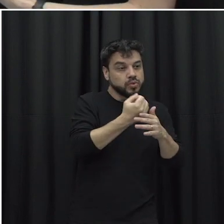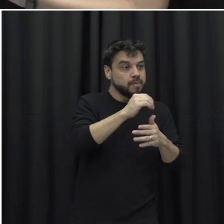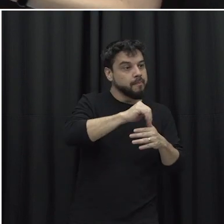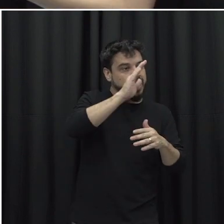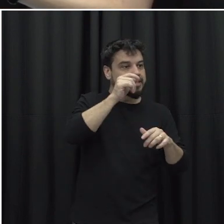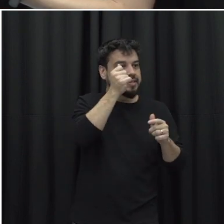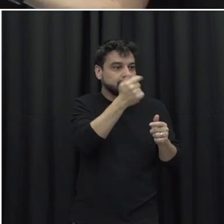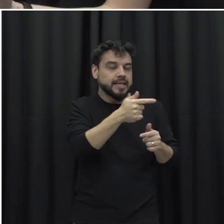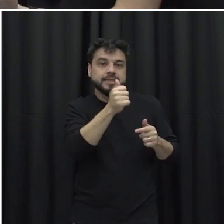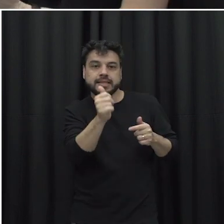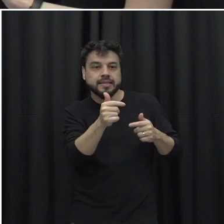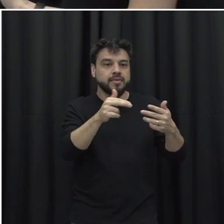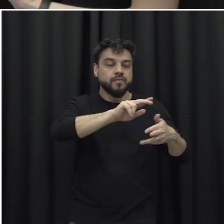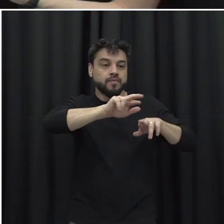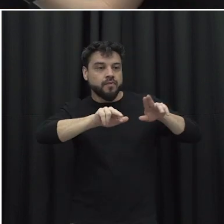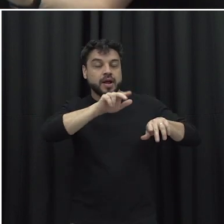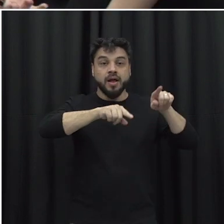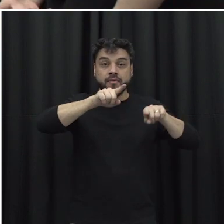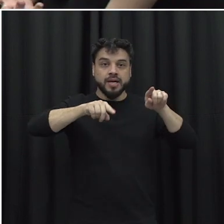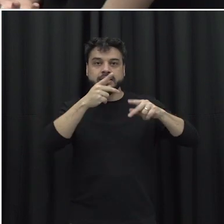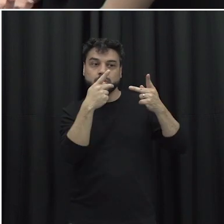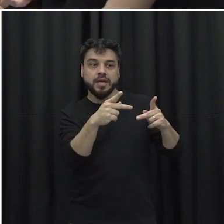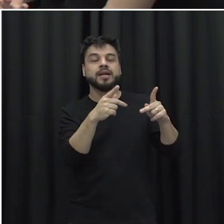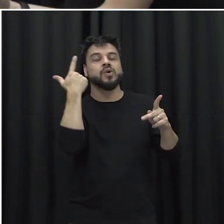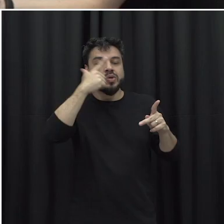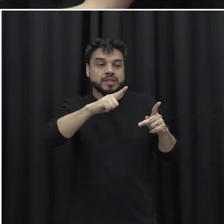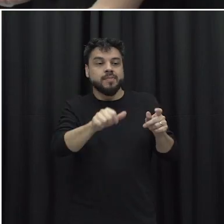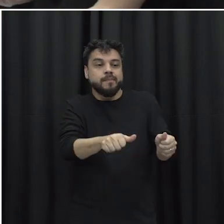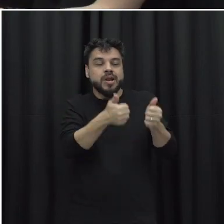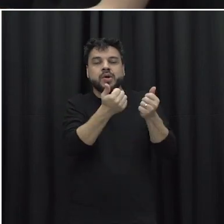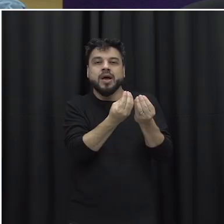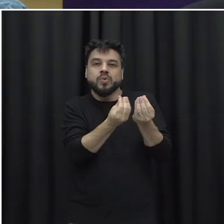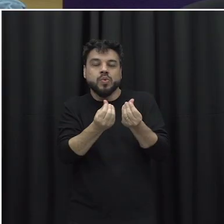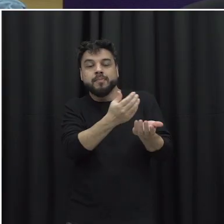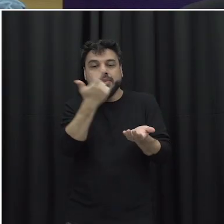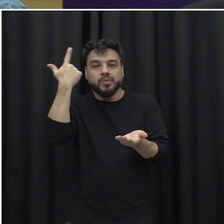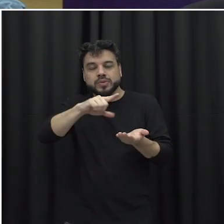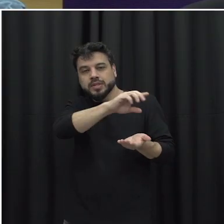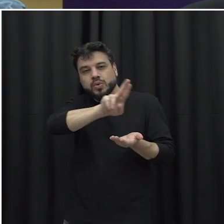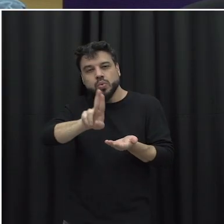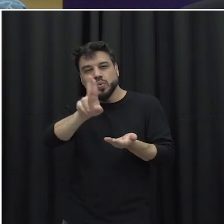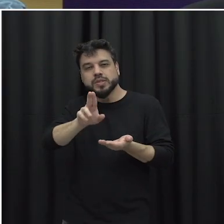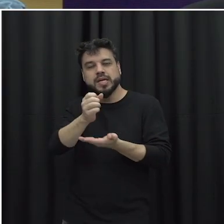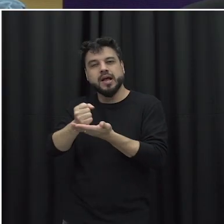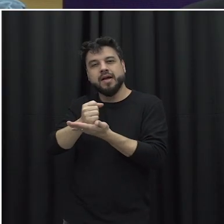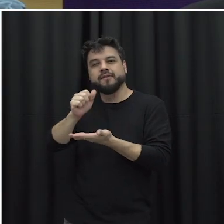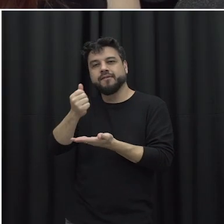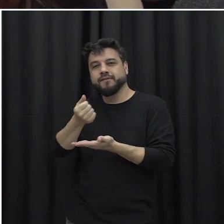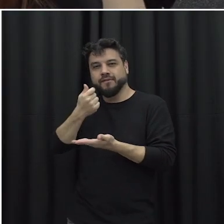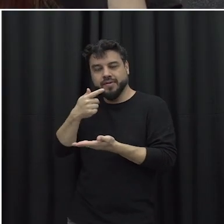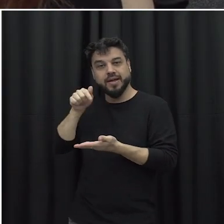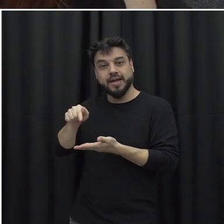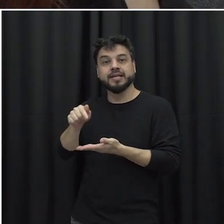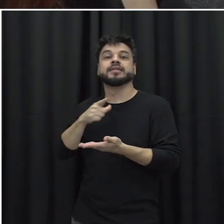outro, você também consegue melhorar muito a questão na área farmacêutica, né? E aí você consegue também trazer